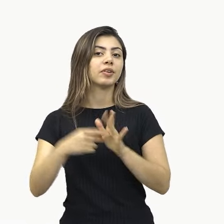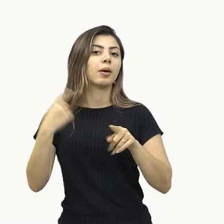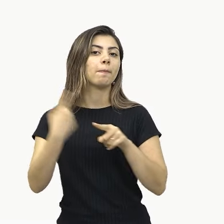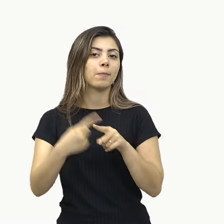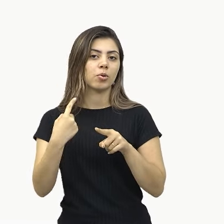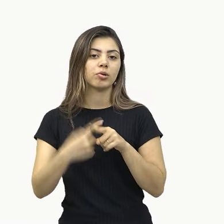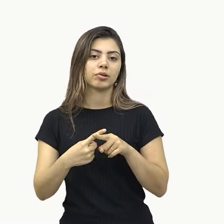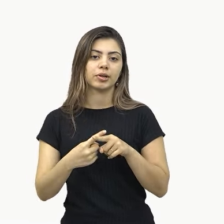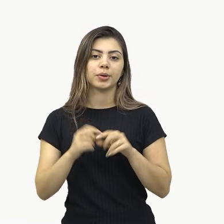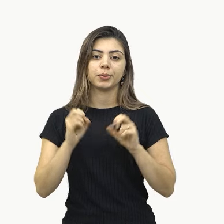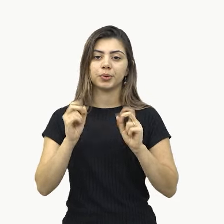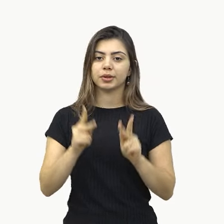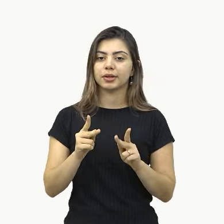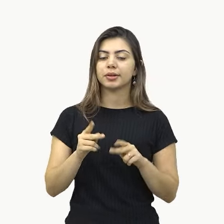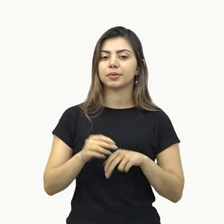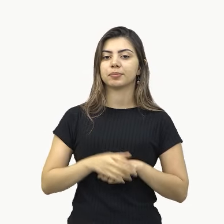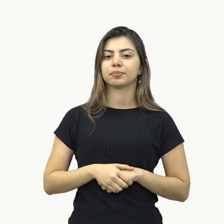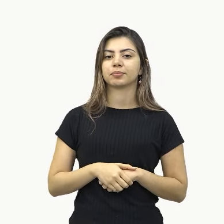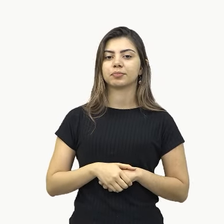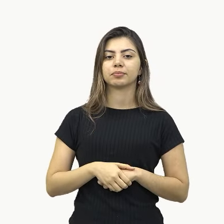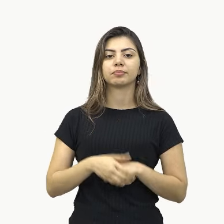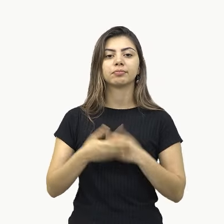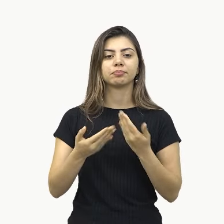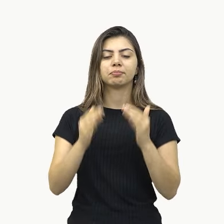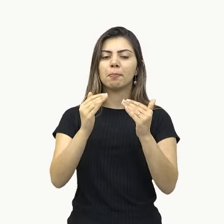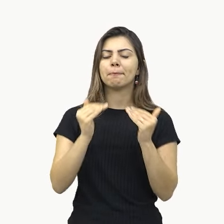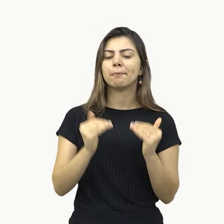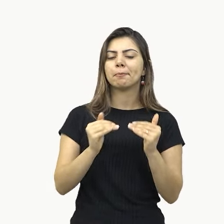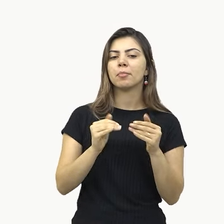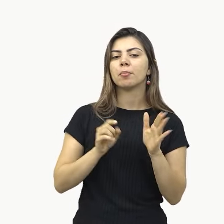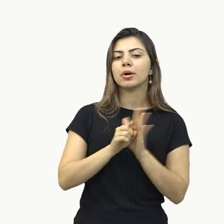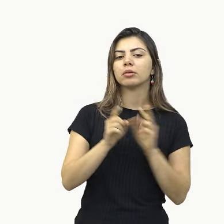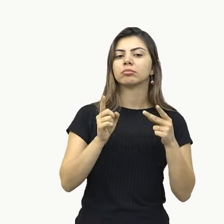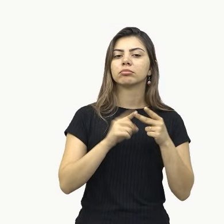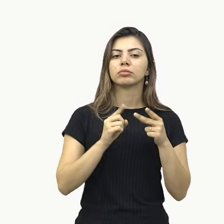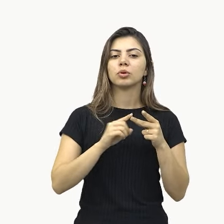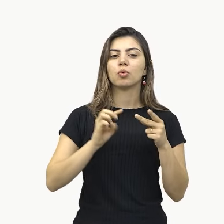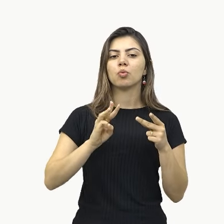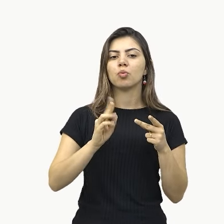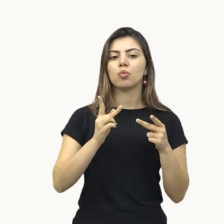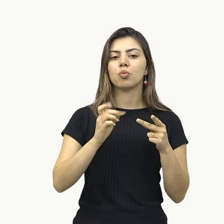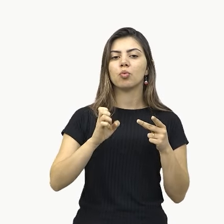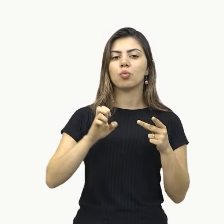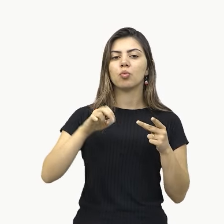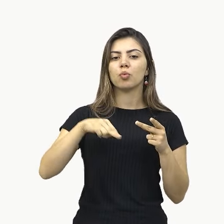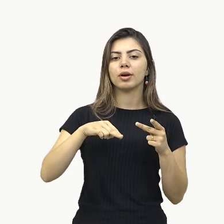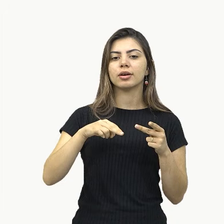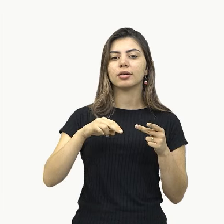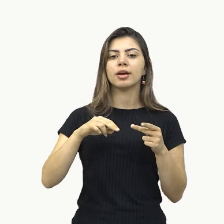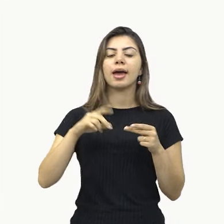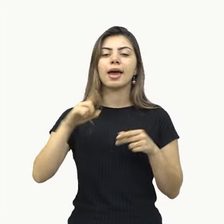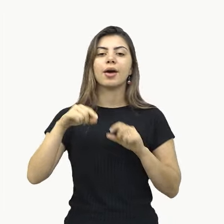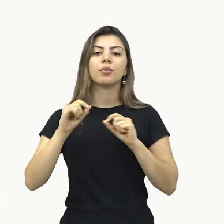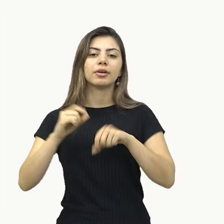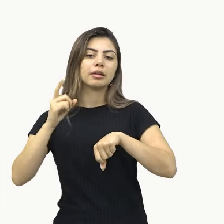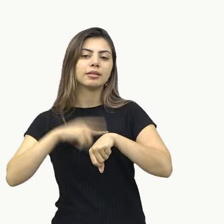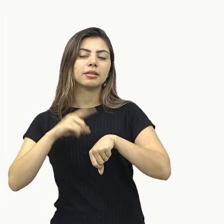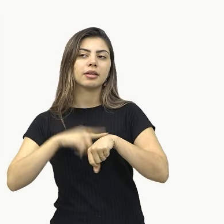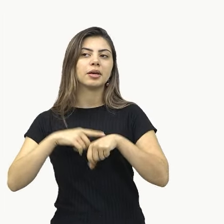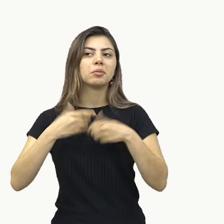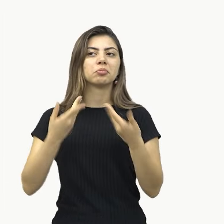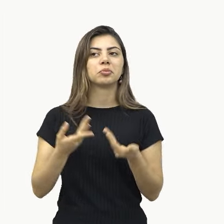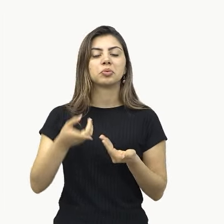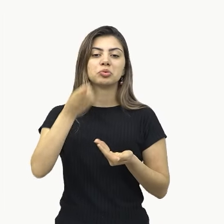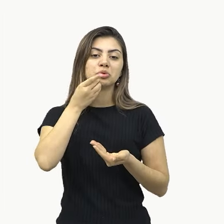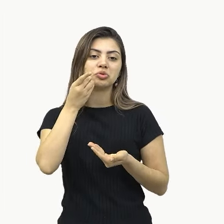a reason. Quando eu pergunto com when, que significa quando, eu quero saber o time, o tempo, a data. E